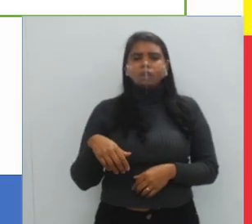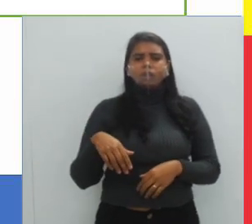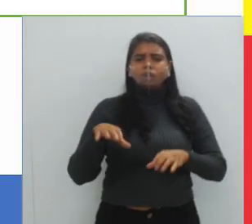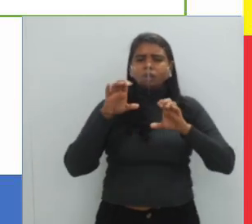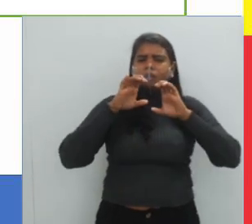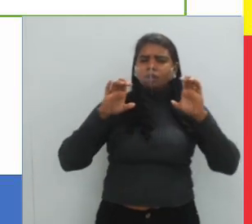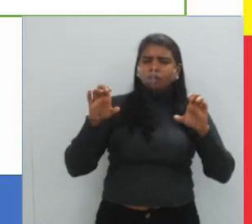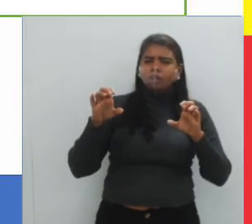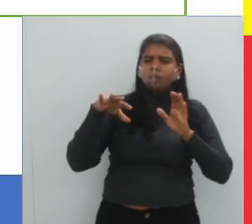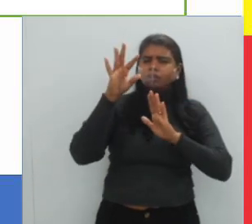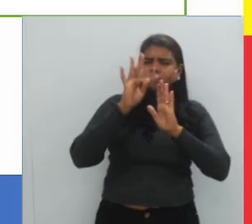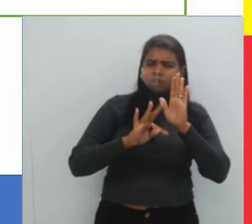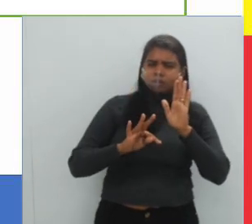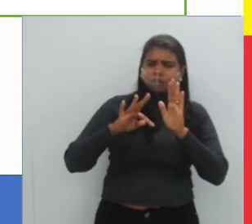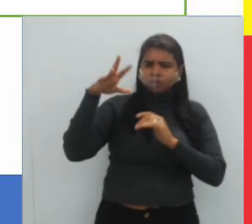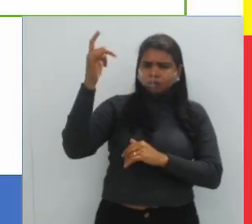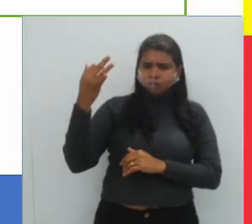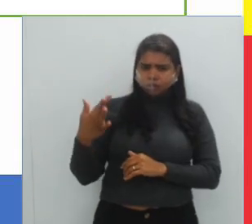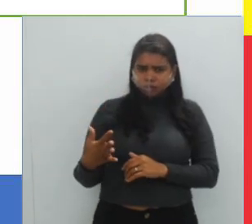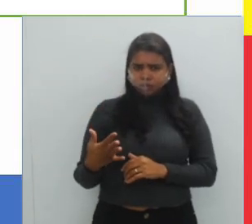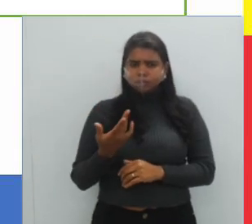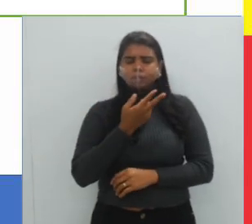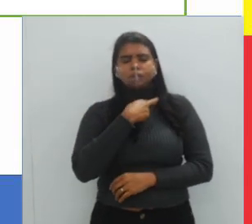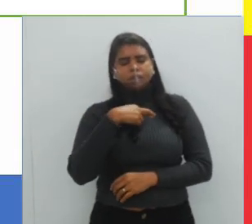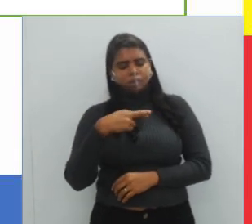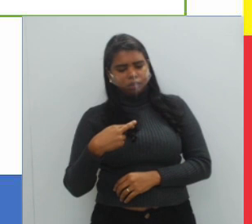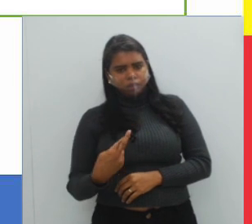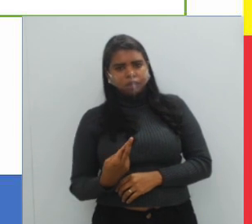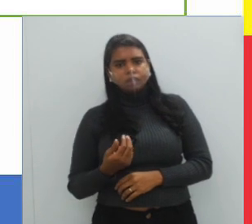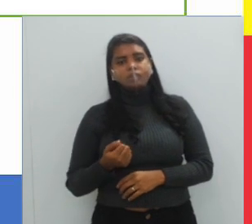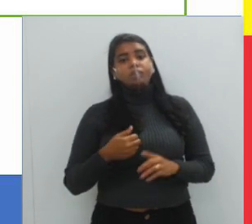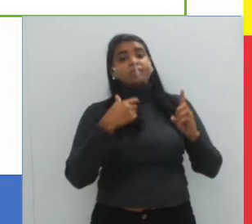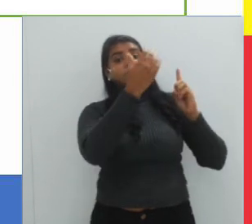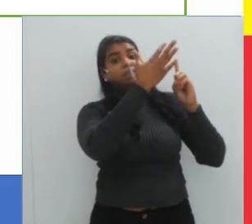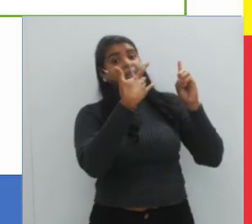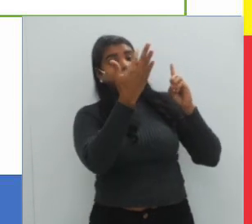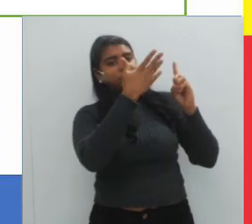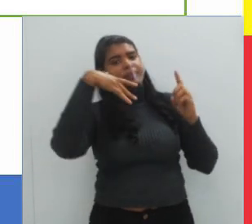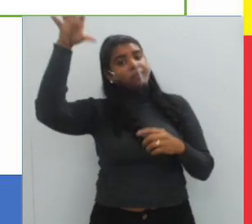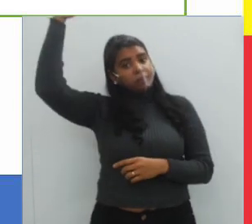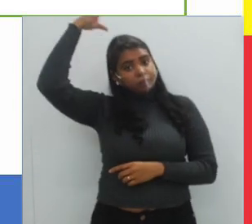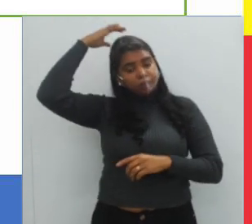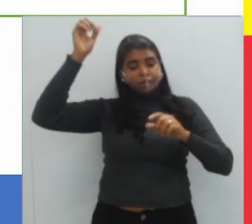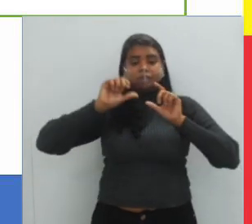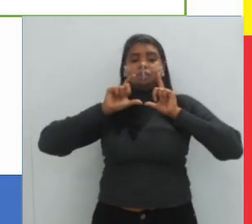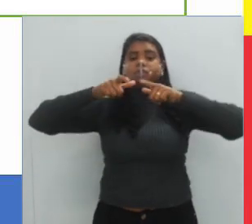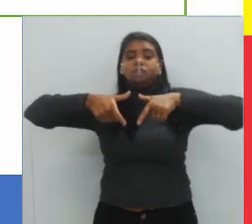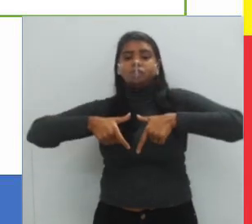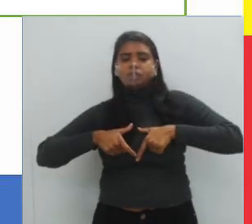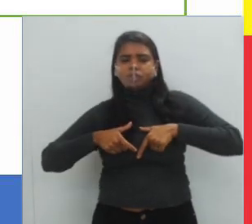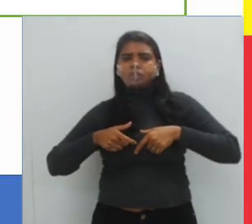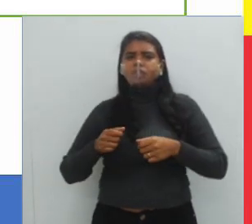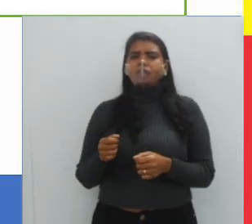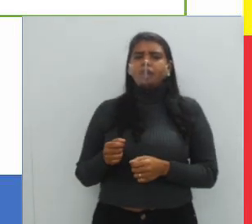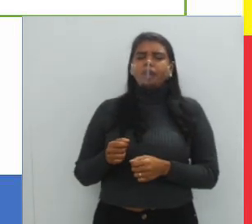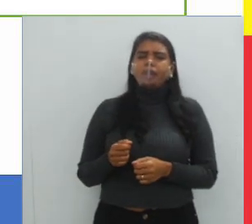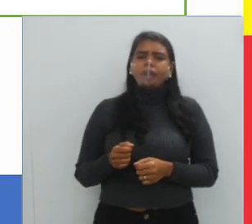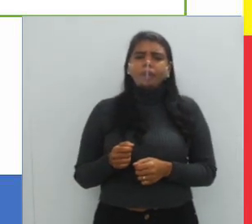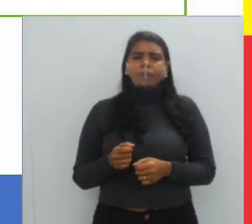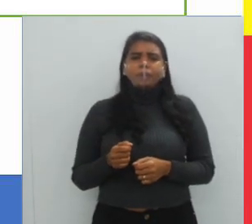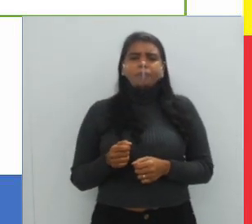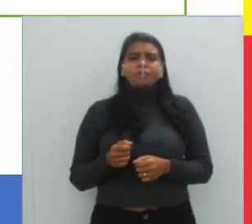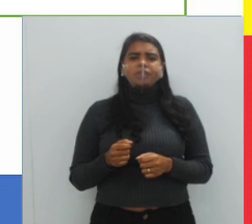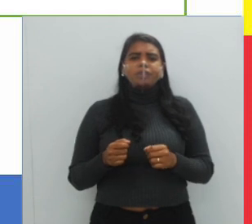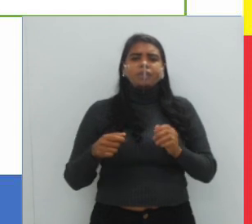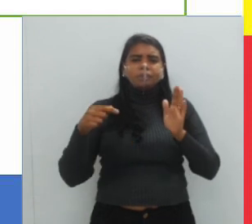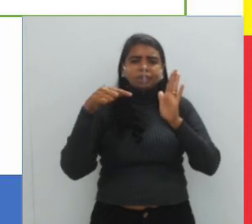a literatura, segundo os textos, certo? Religiosos, Davi, rei de Israel, mandava gravar